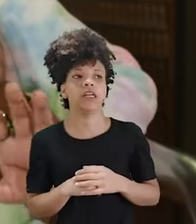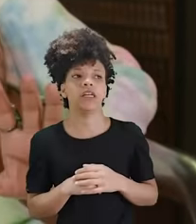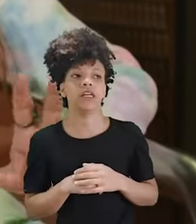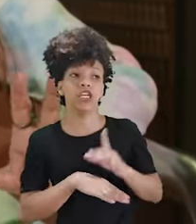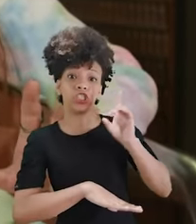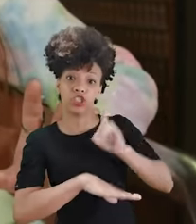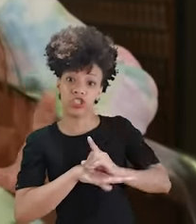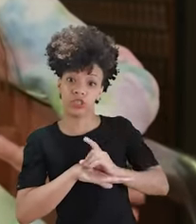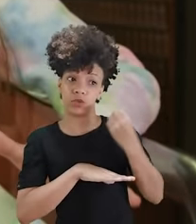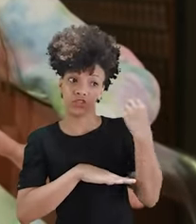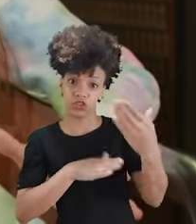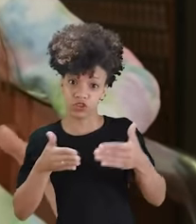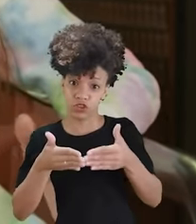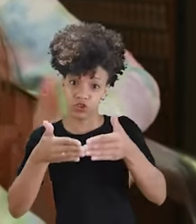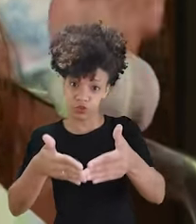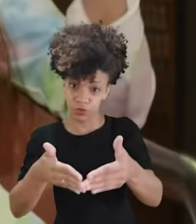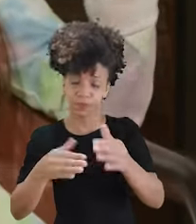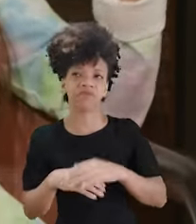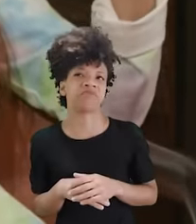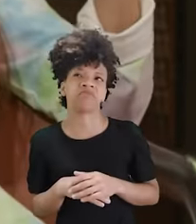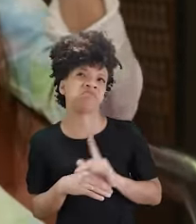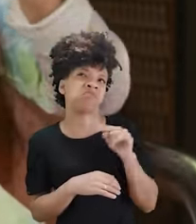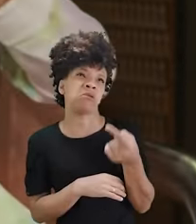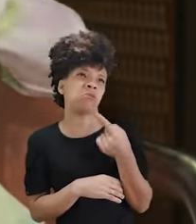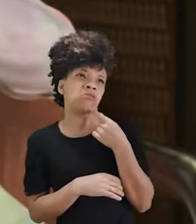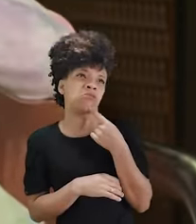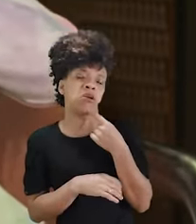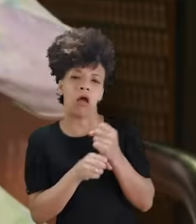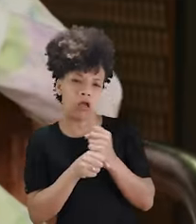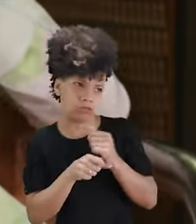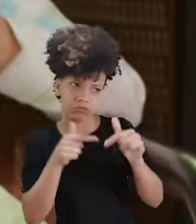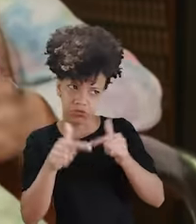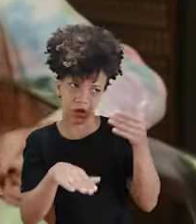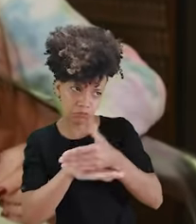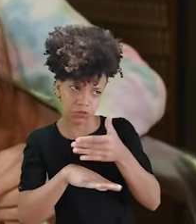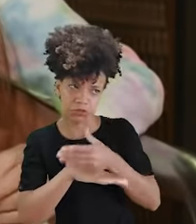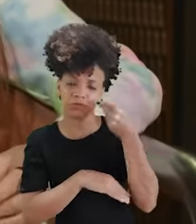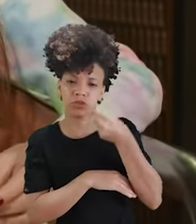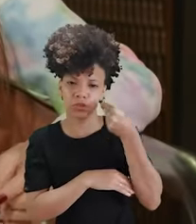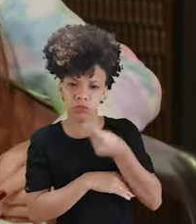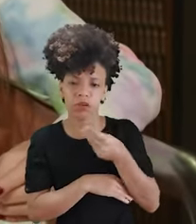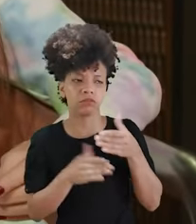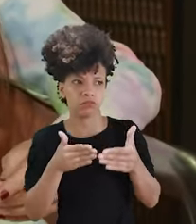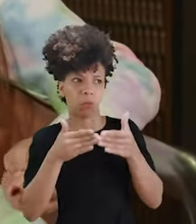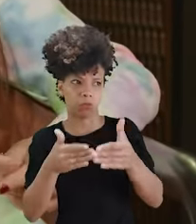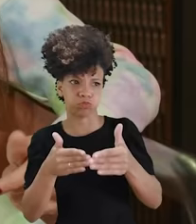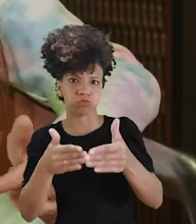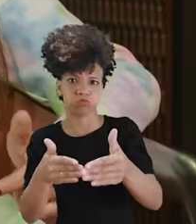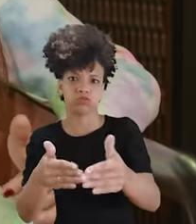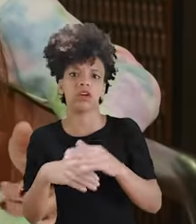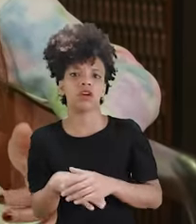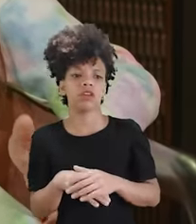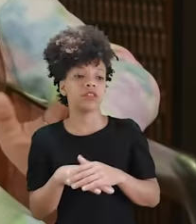é a diretora de Cruzeiro veio depois de vários anos né de experiência a